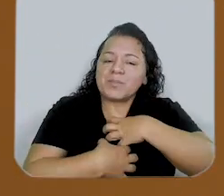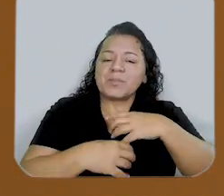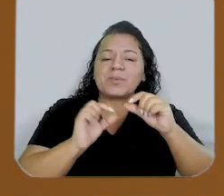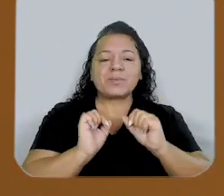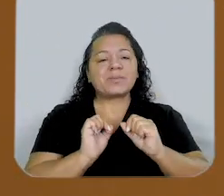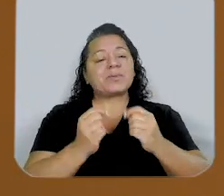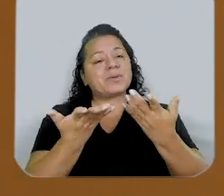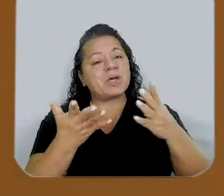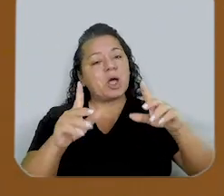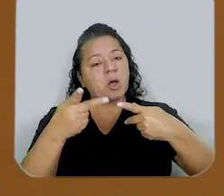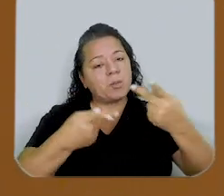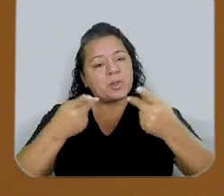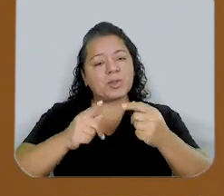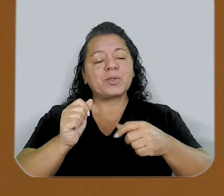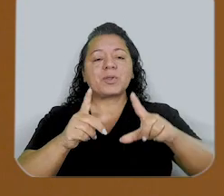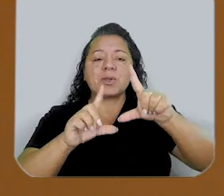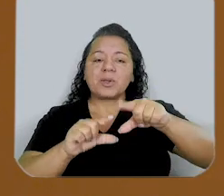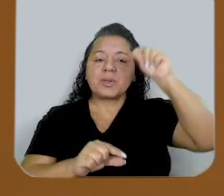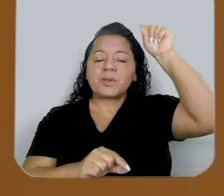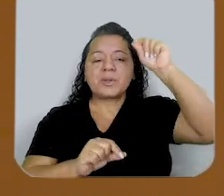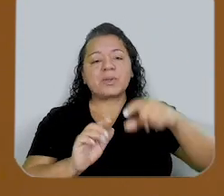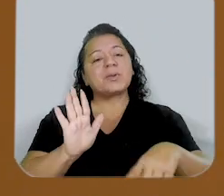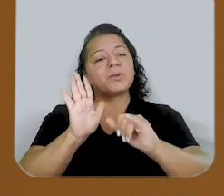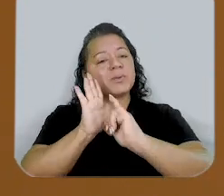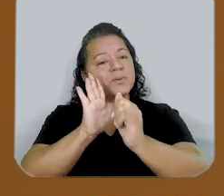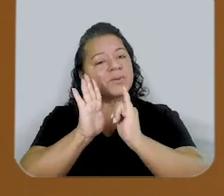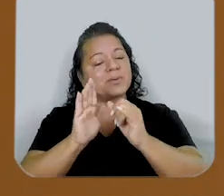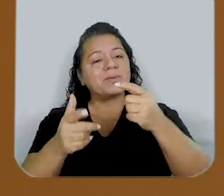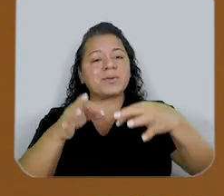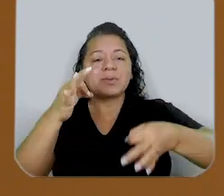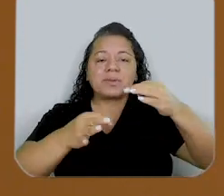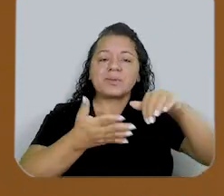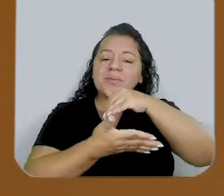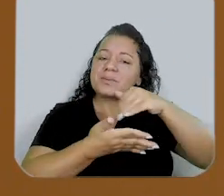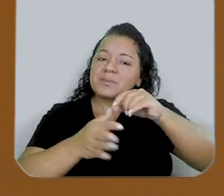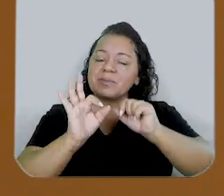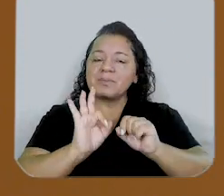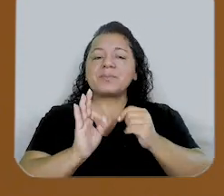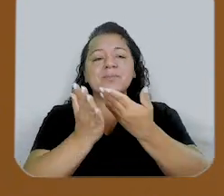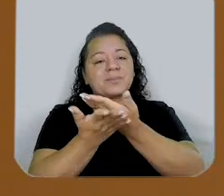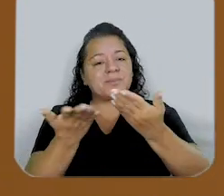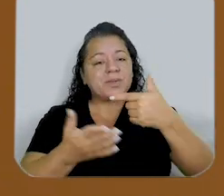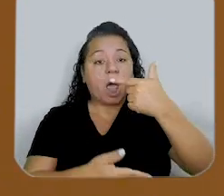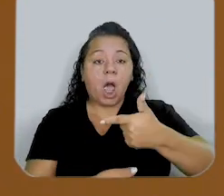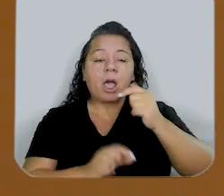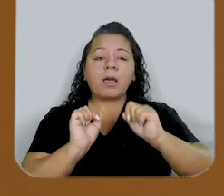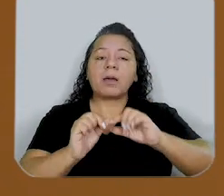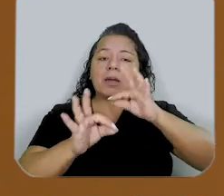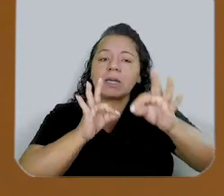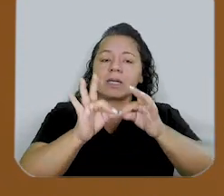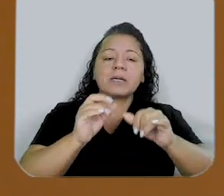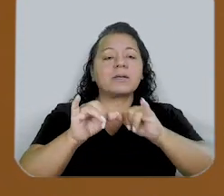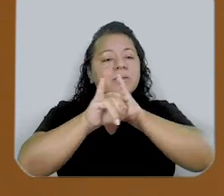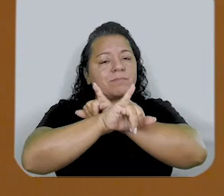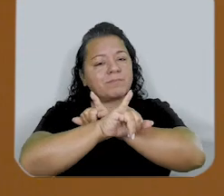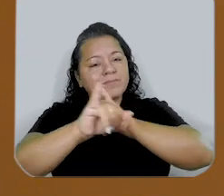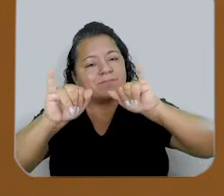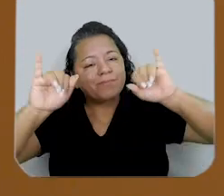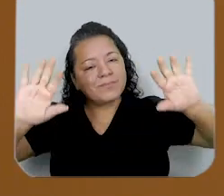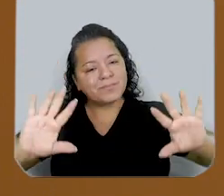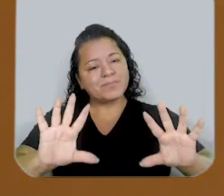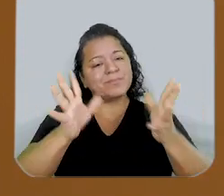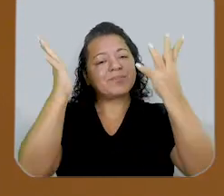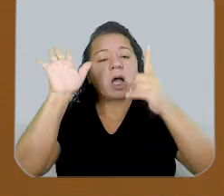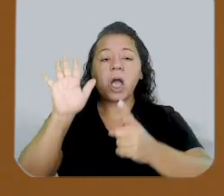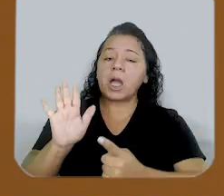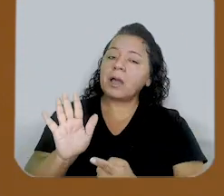contemplado pelo edital número 32, 2021, Seja o Céu Codec, segunda edição, Pacás Novos. Prêmio para difusão de